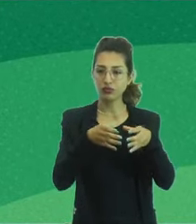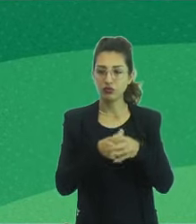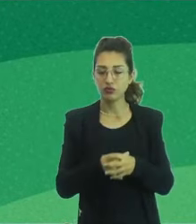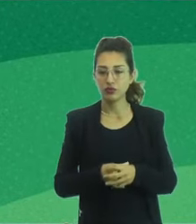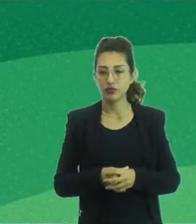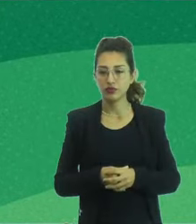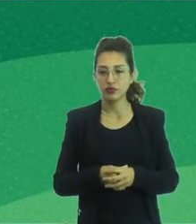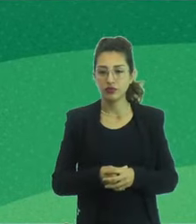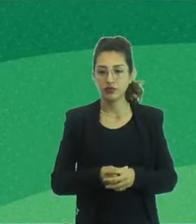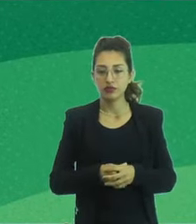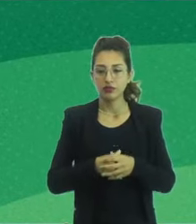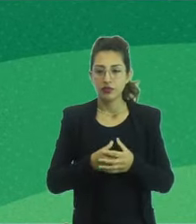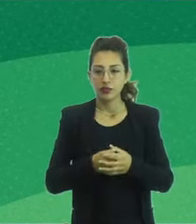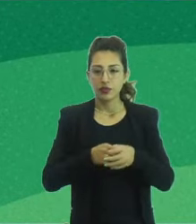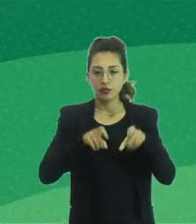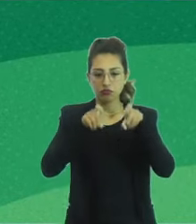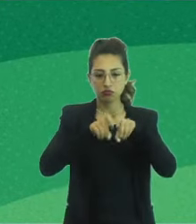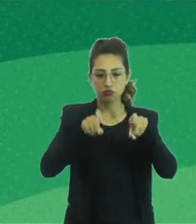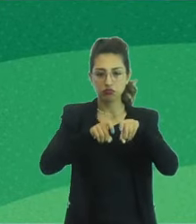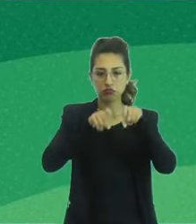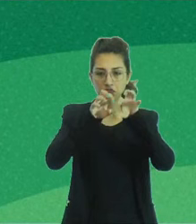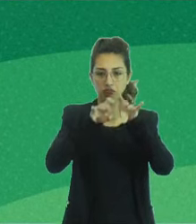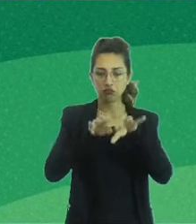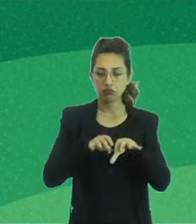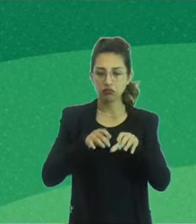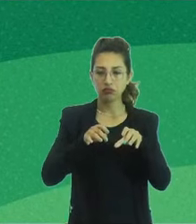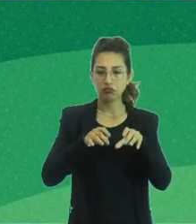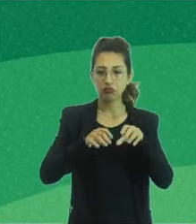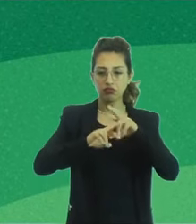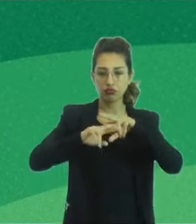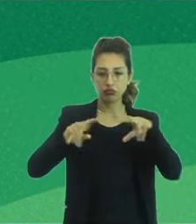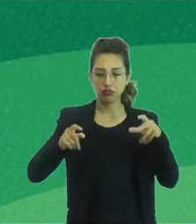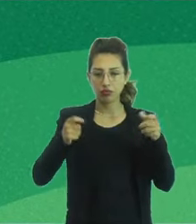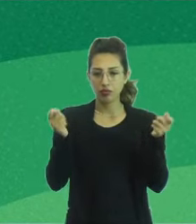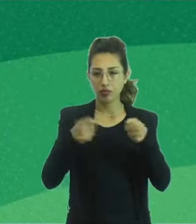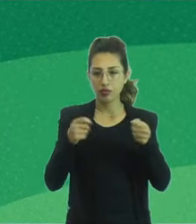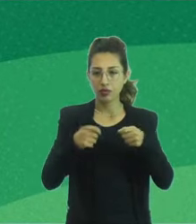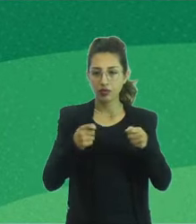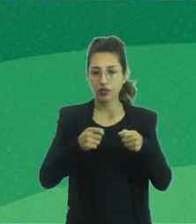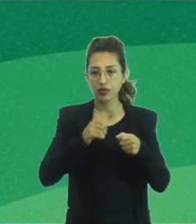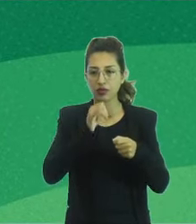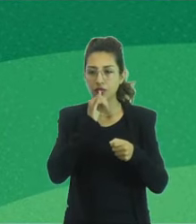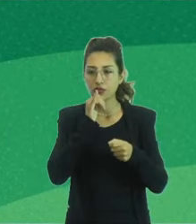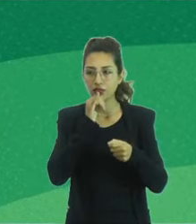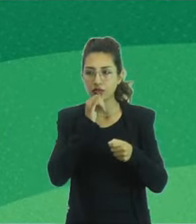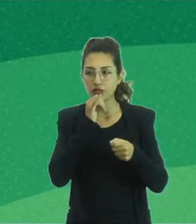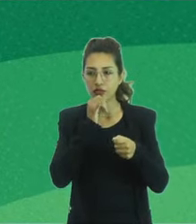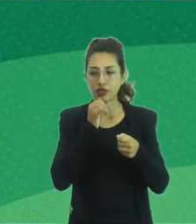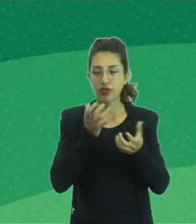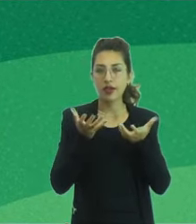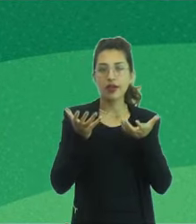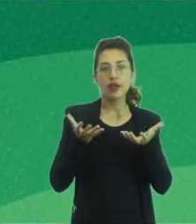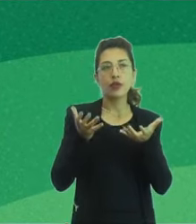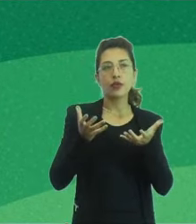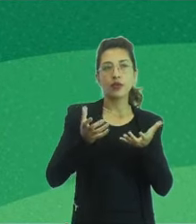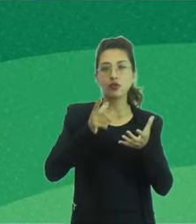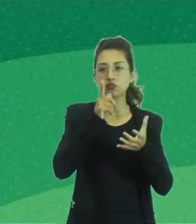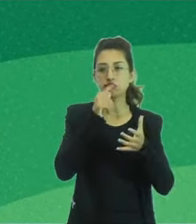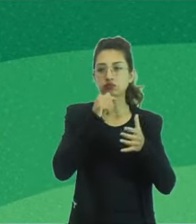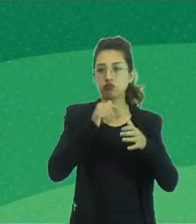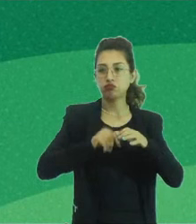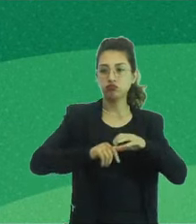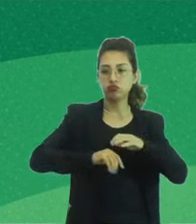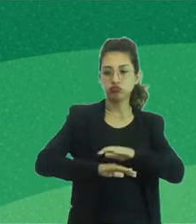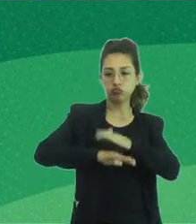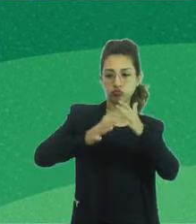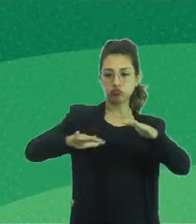no poder que a máquina tem você pode abstrair coisas tipo sei lá se eu quisesse fazer um oceano uma estrela